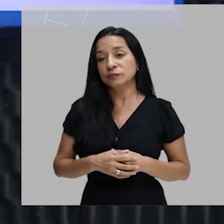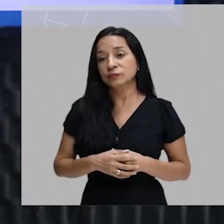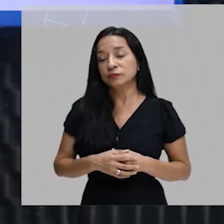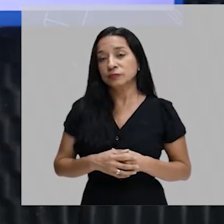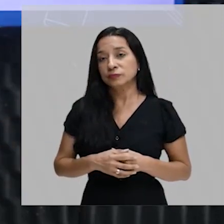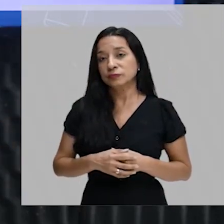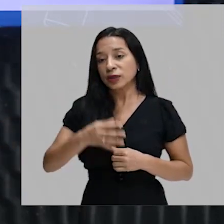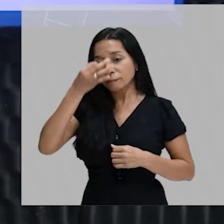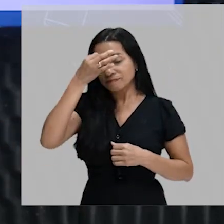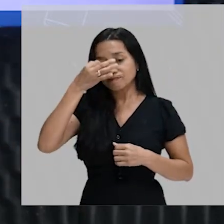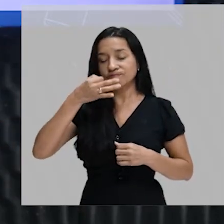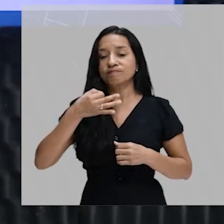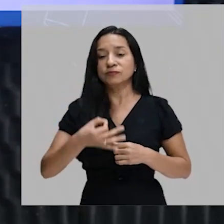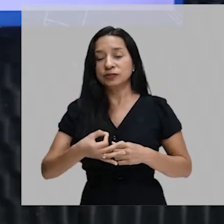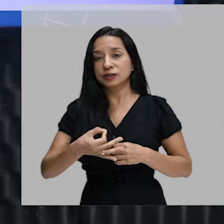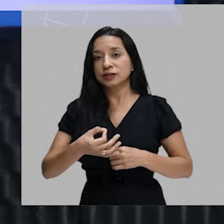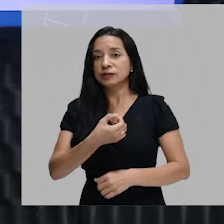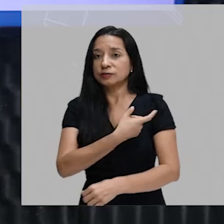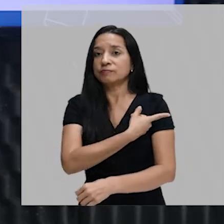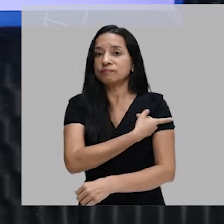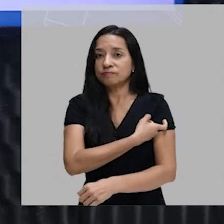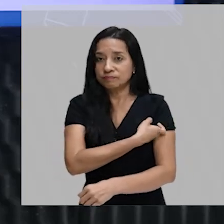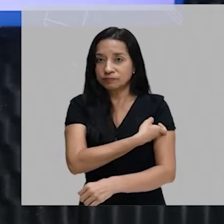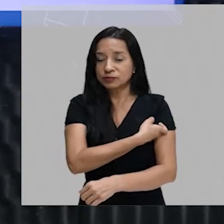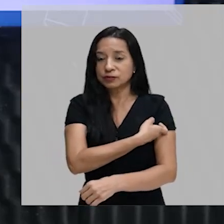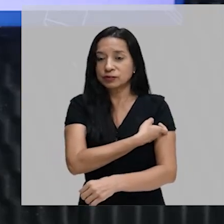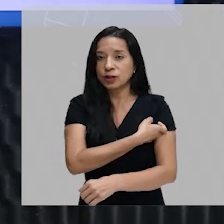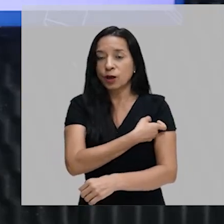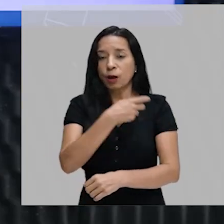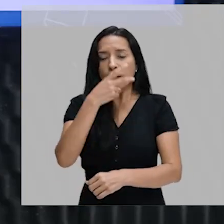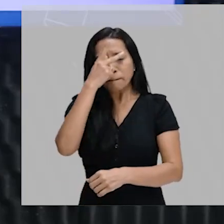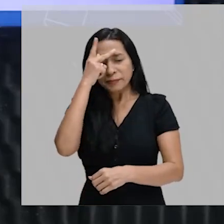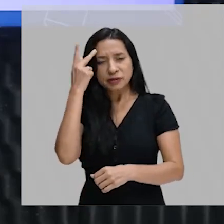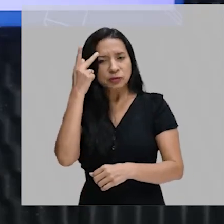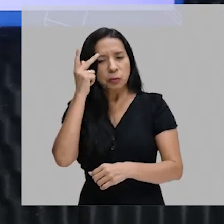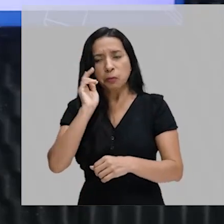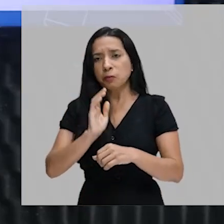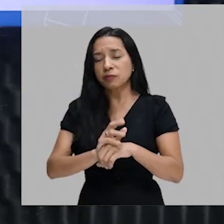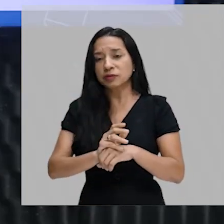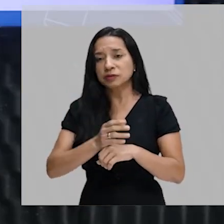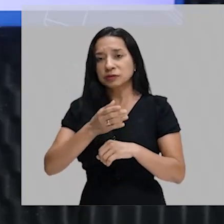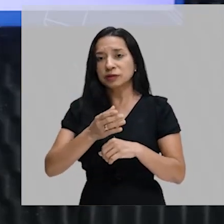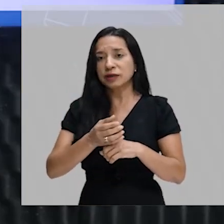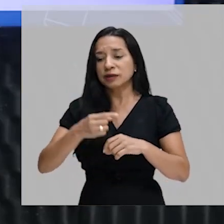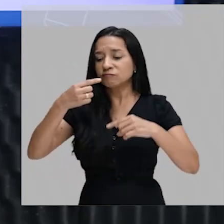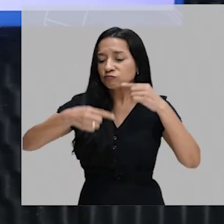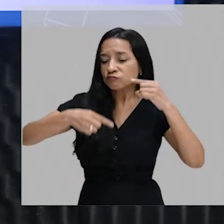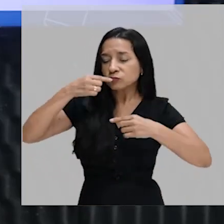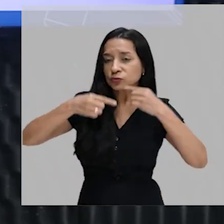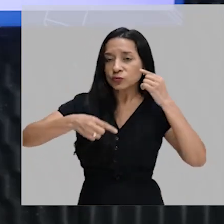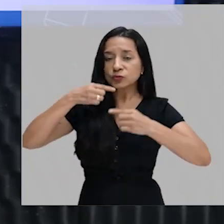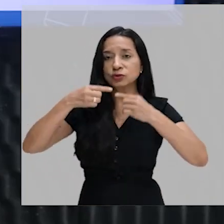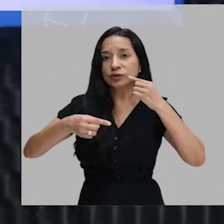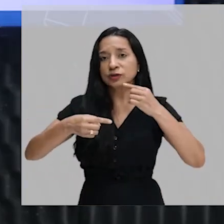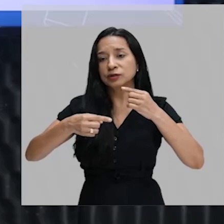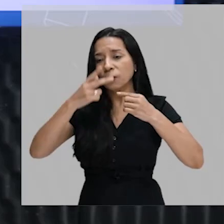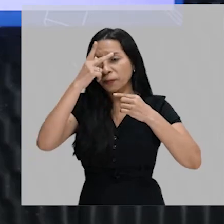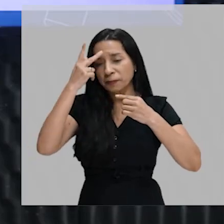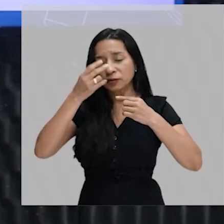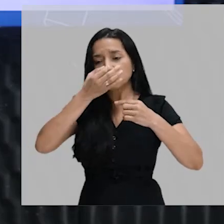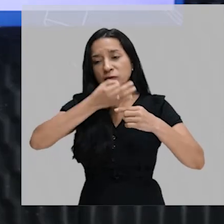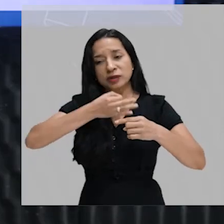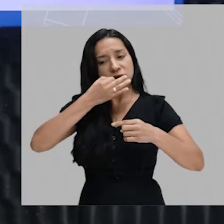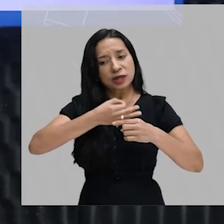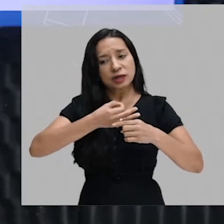eficácia ou não da vacina. Muita gente aí entrou nessa discussão, tem gente que acha que a vacina